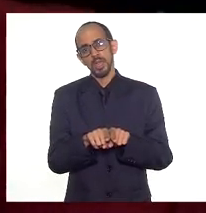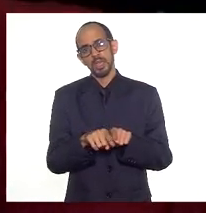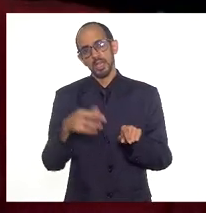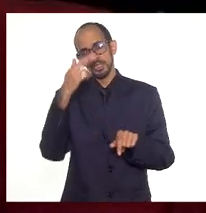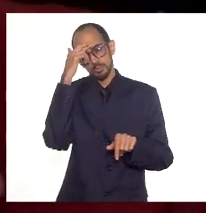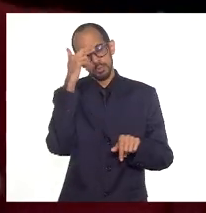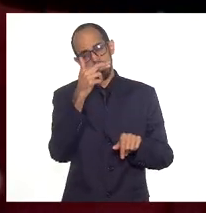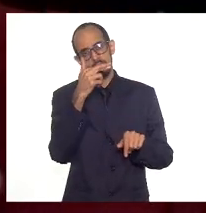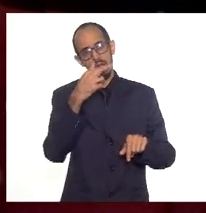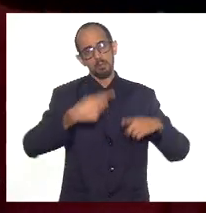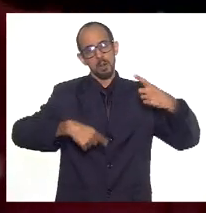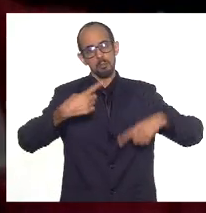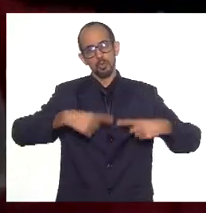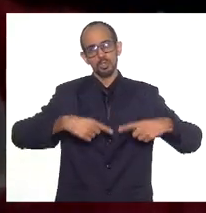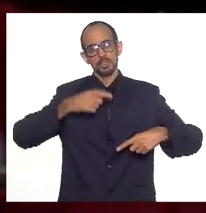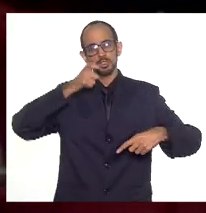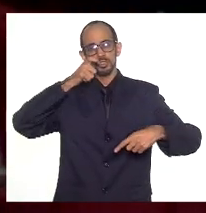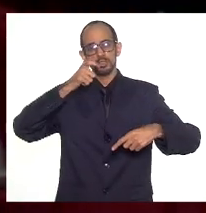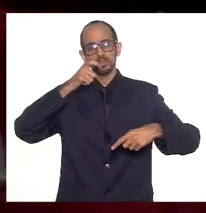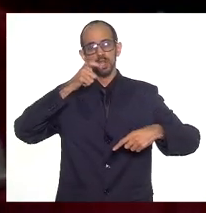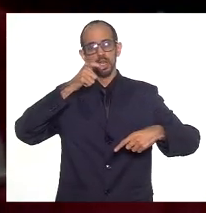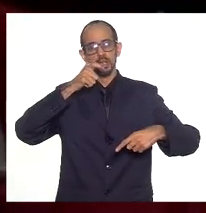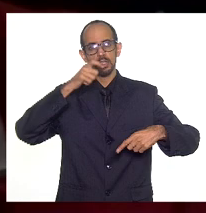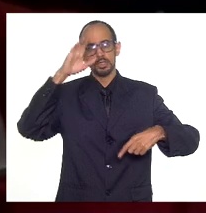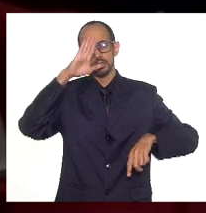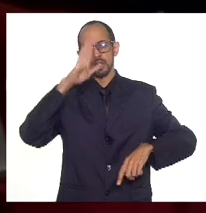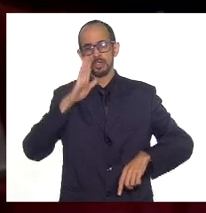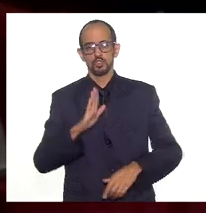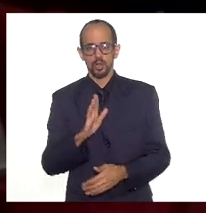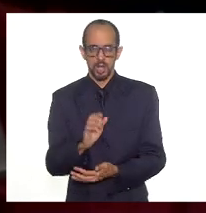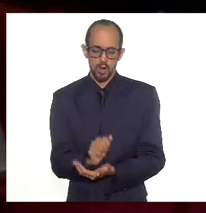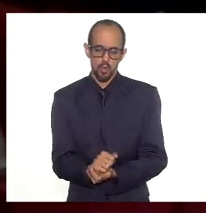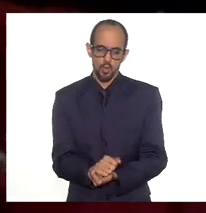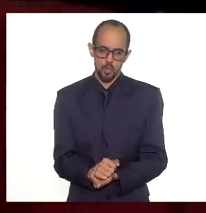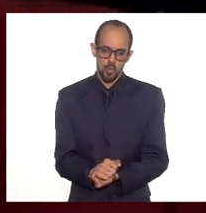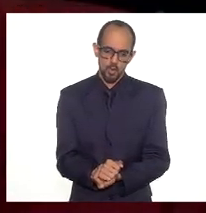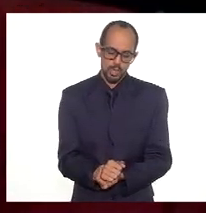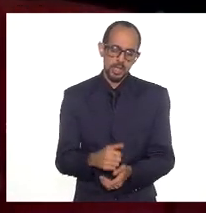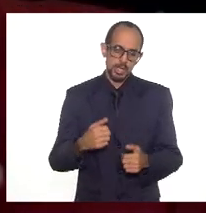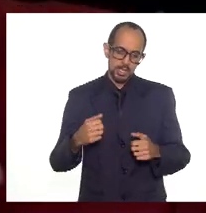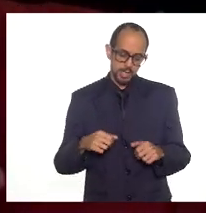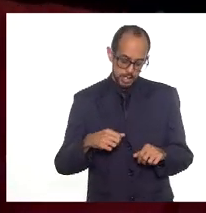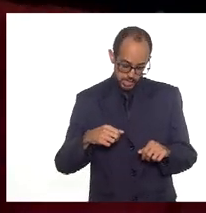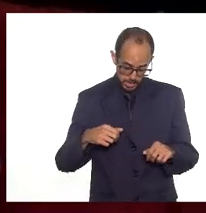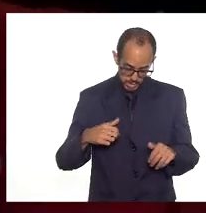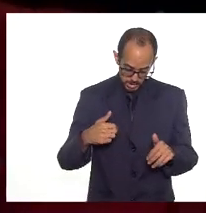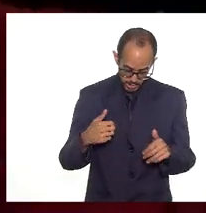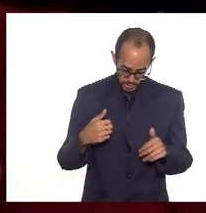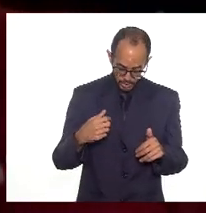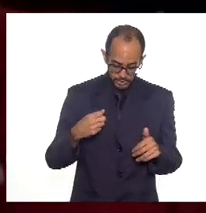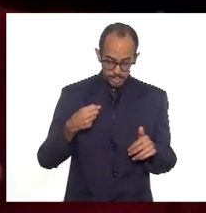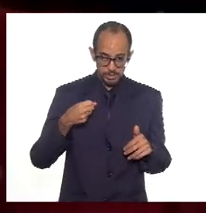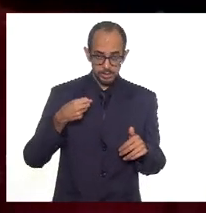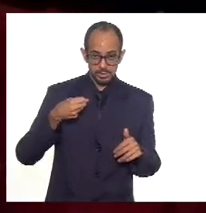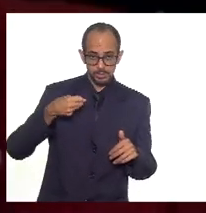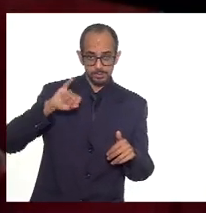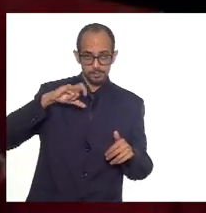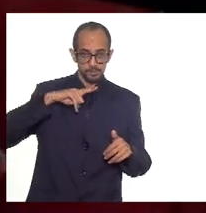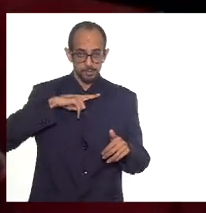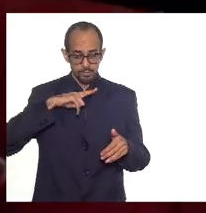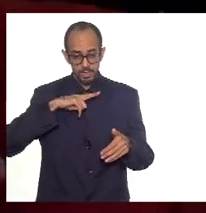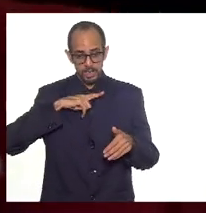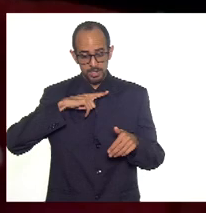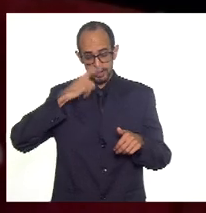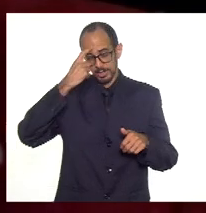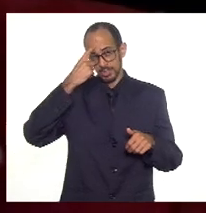do interesse nacional, da soberania nacional. E ela, estando alinhada com esses